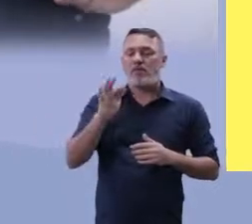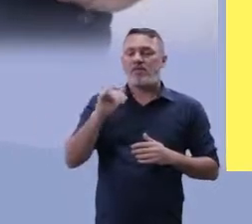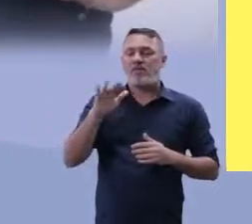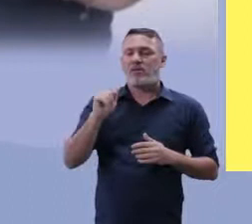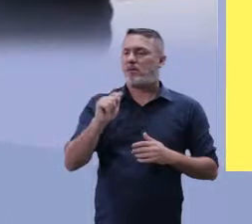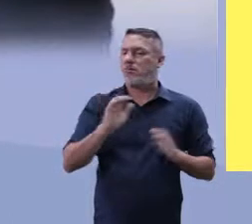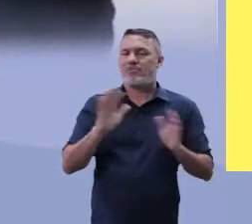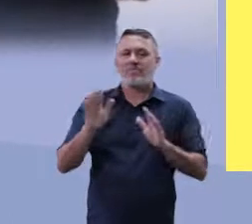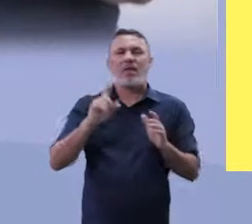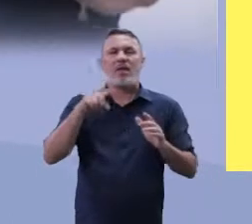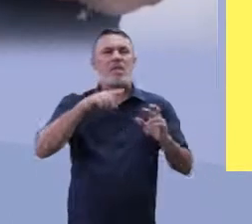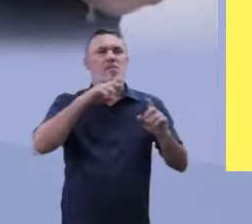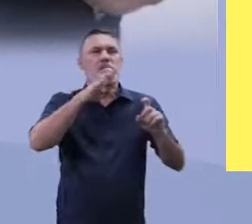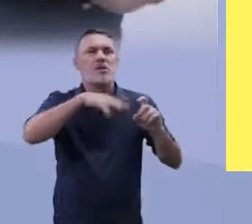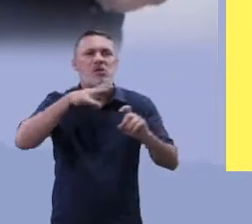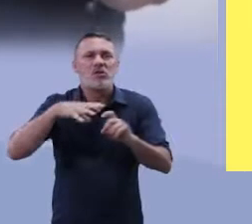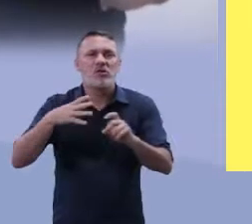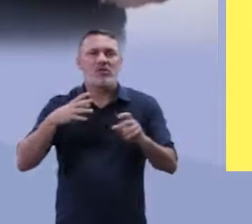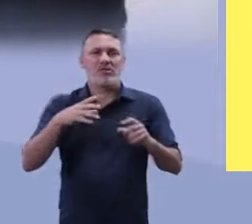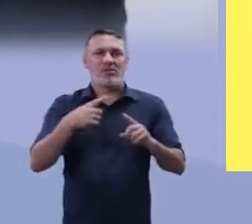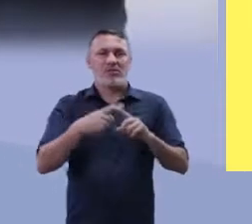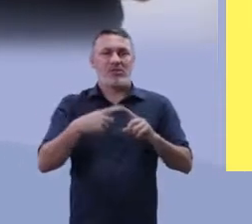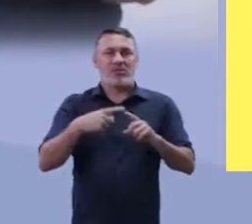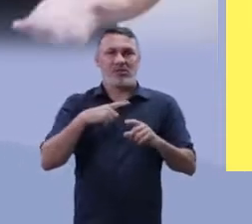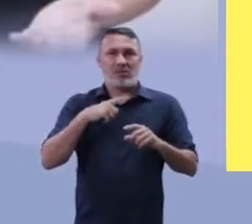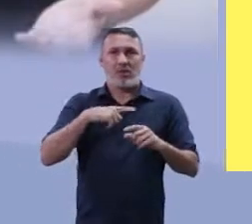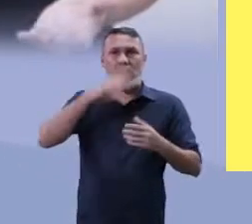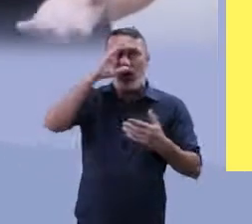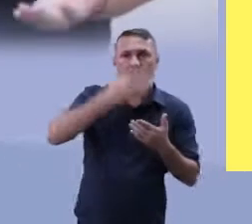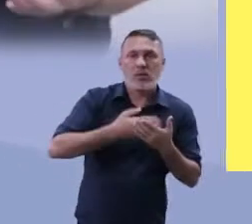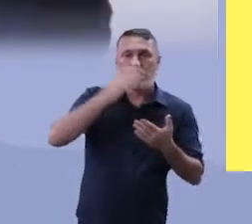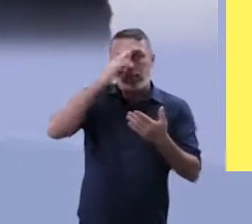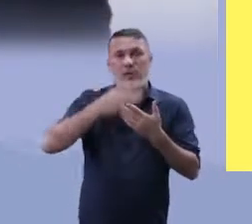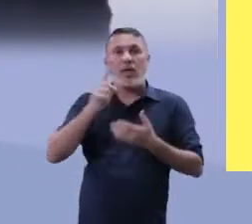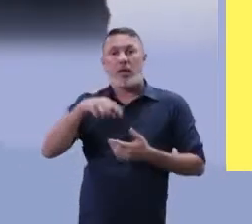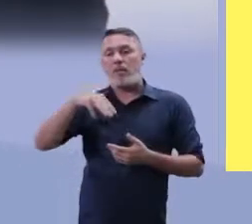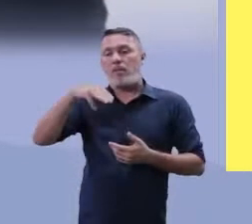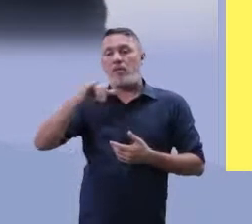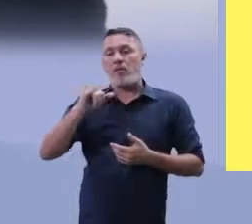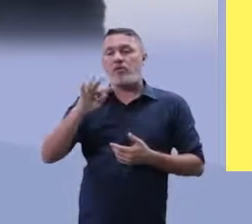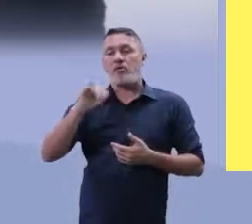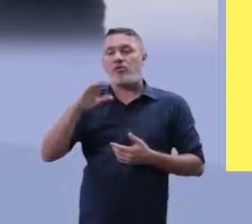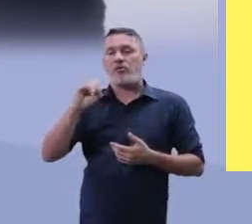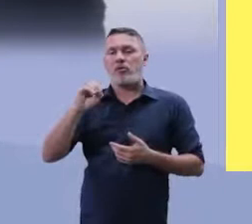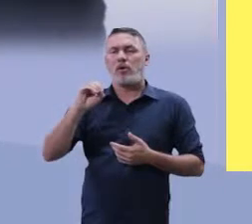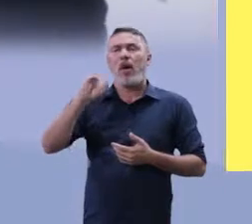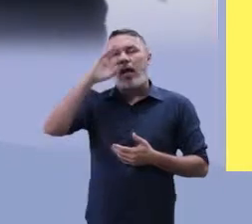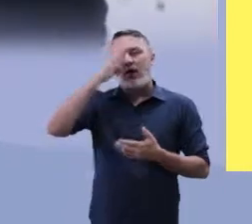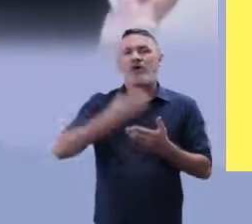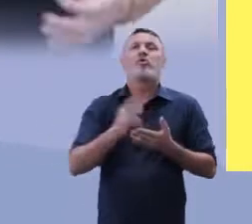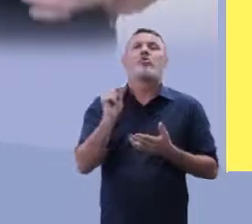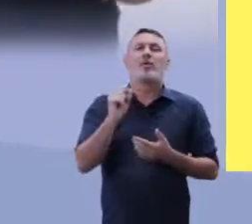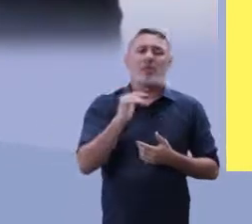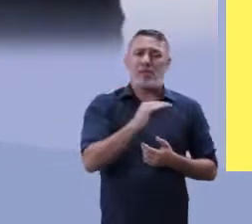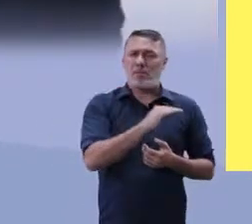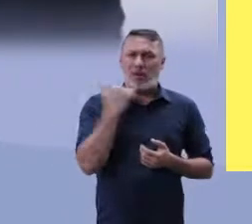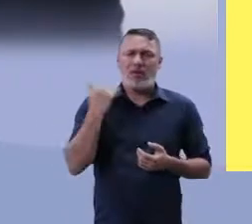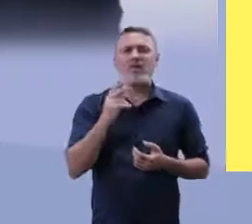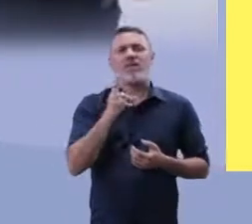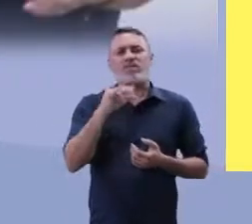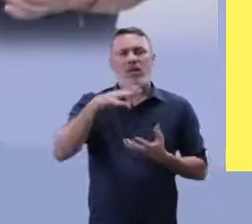simbolista, esse homem místico que era crédulo, que acreditava na passagem da alma,